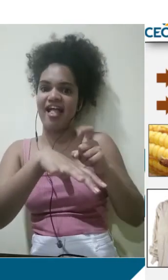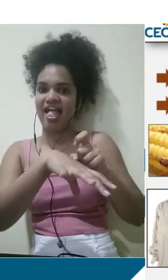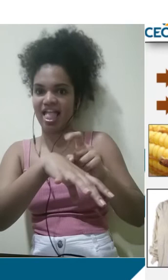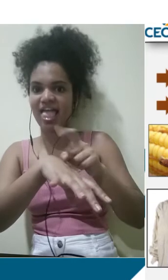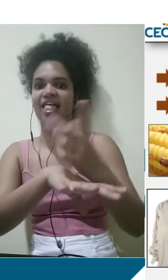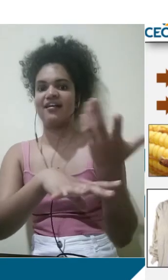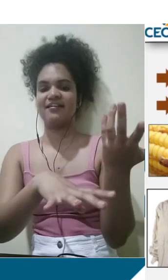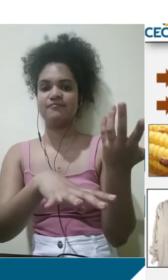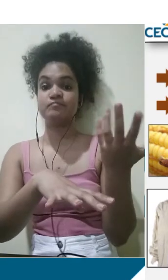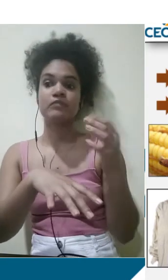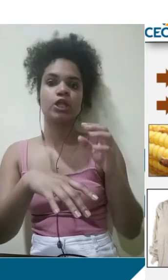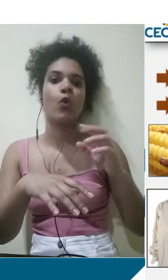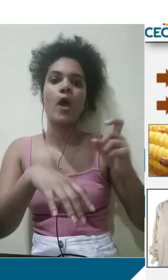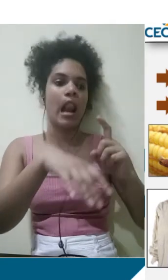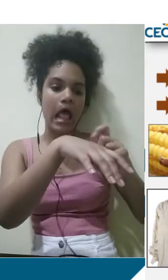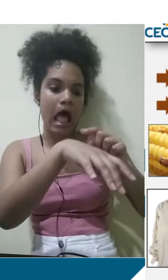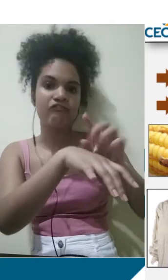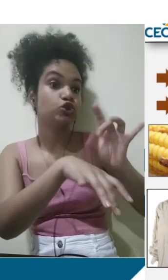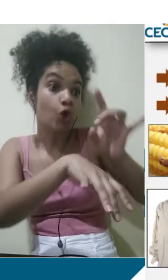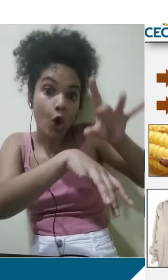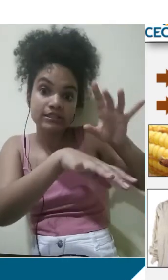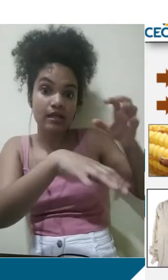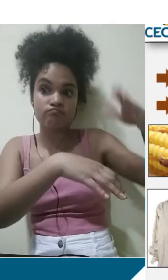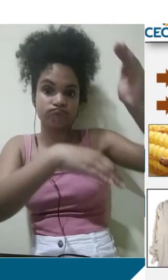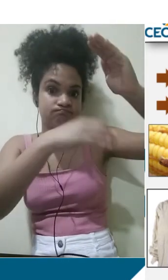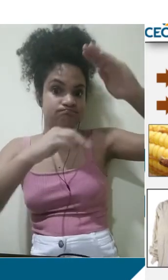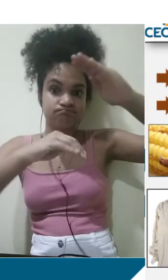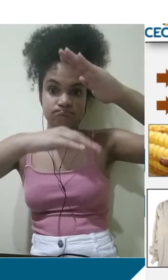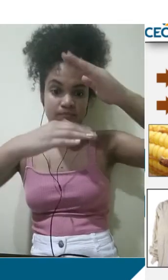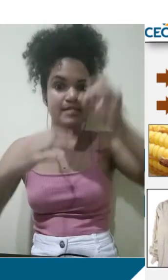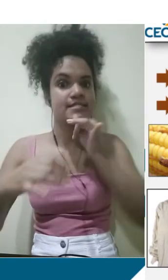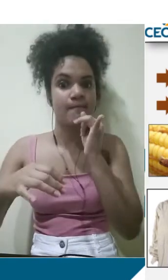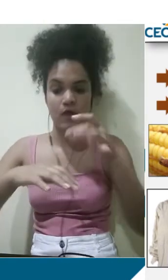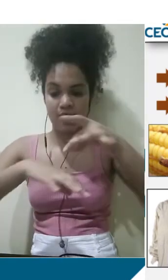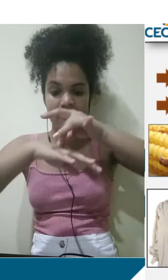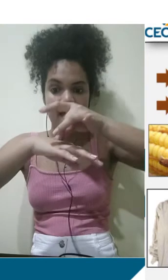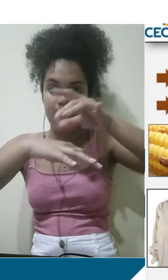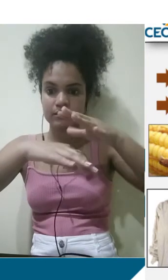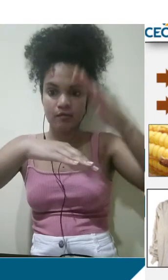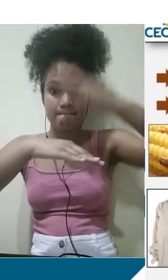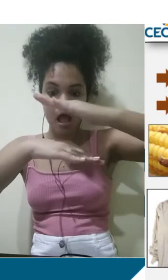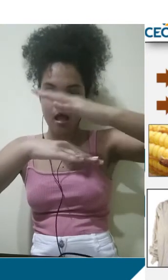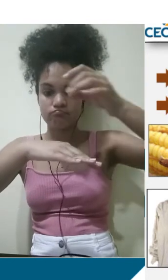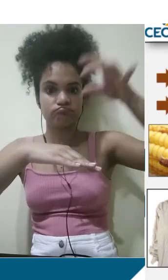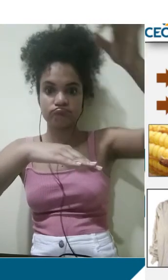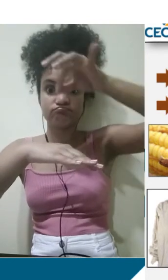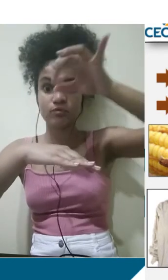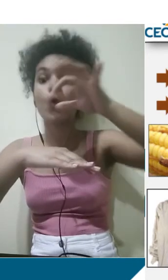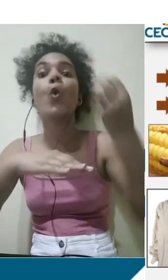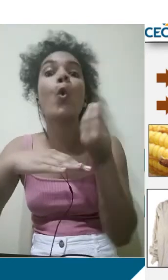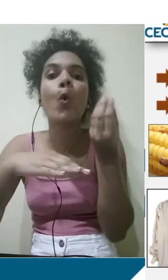é mostrar que as larvas não surgiam espontaneamente da matéria orgânica como acreditava a abiogênese. Então